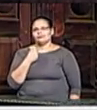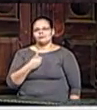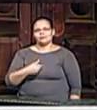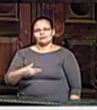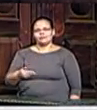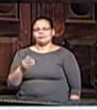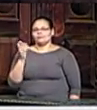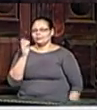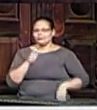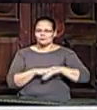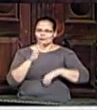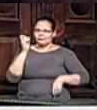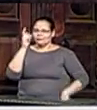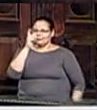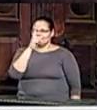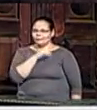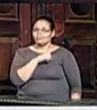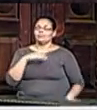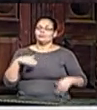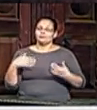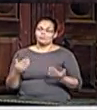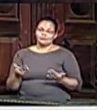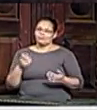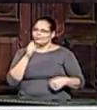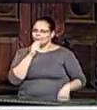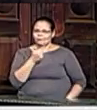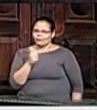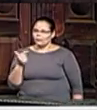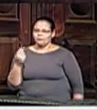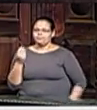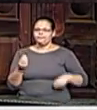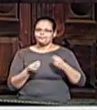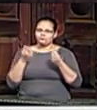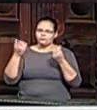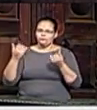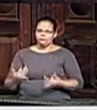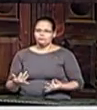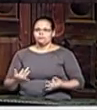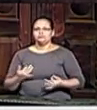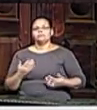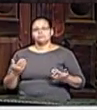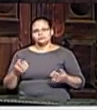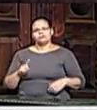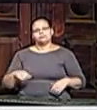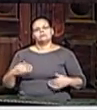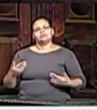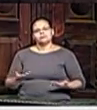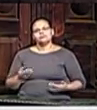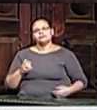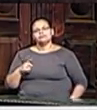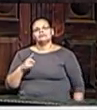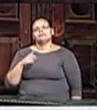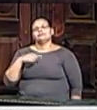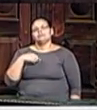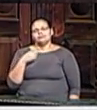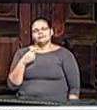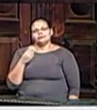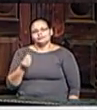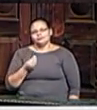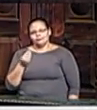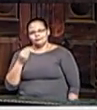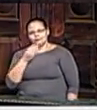o programa de austeridade, pelo menos no mundo inteiro, não tem dado certo. É só a gente ver o exemplo